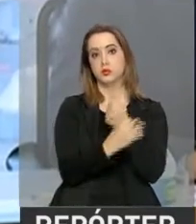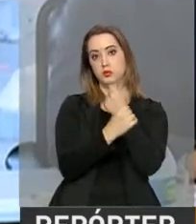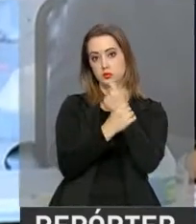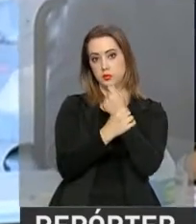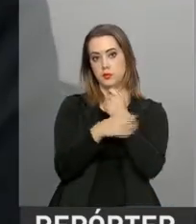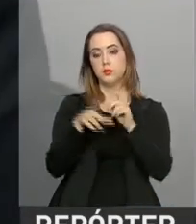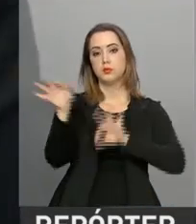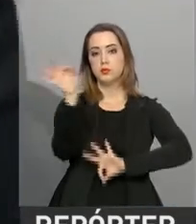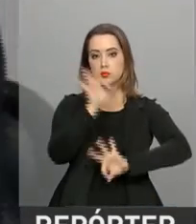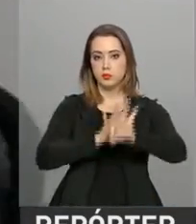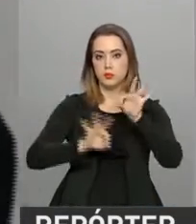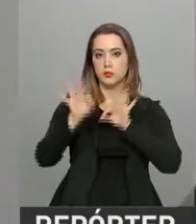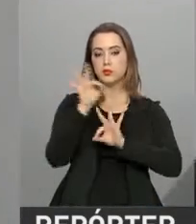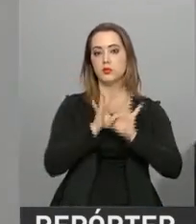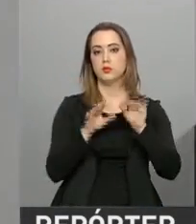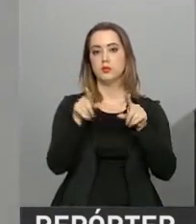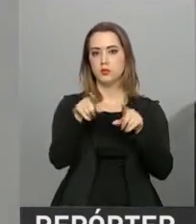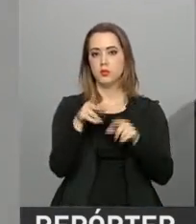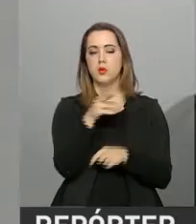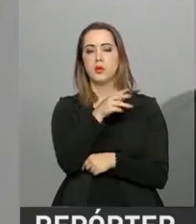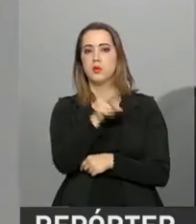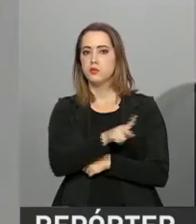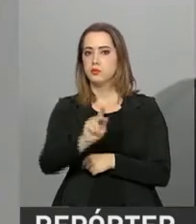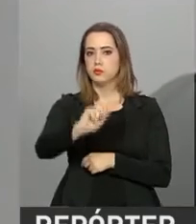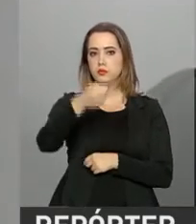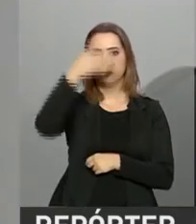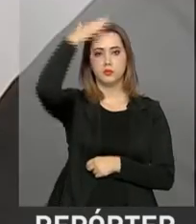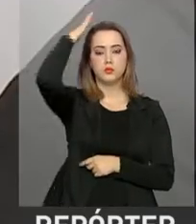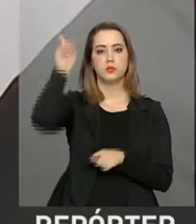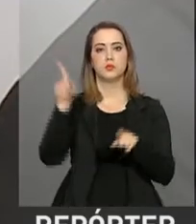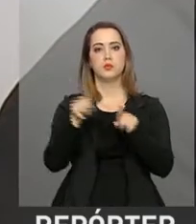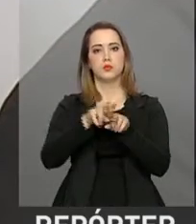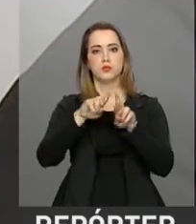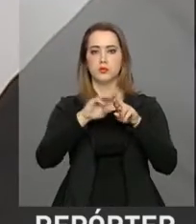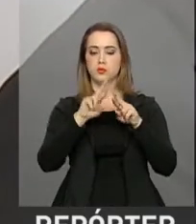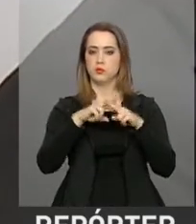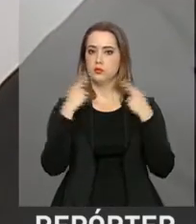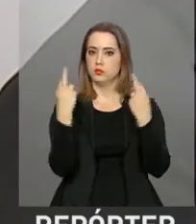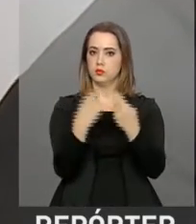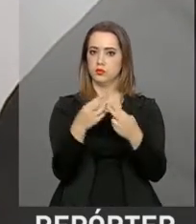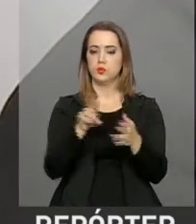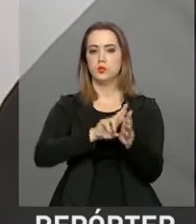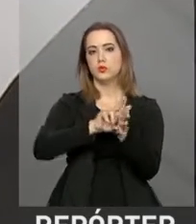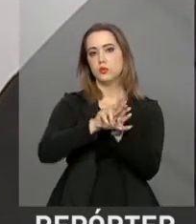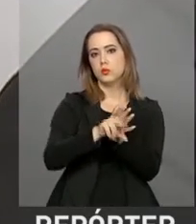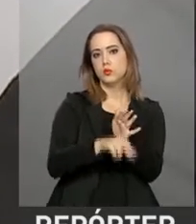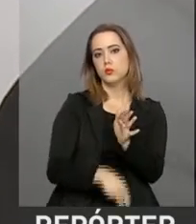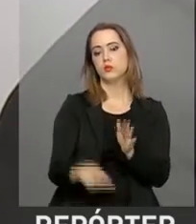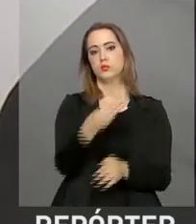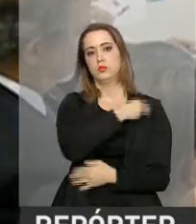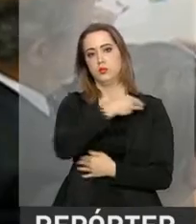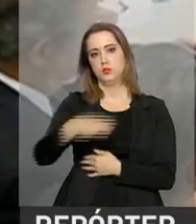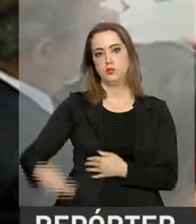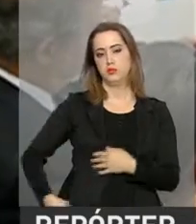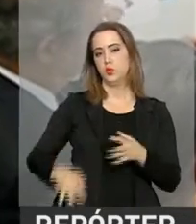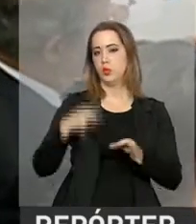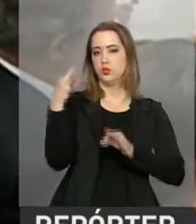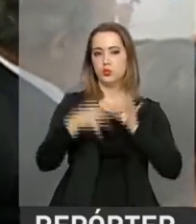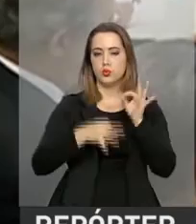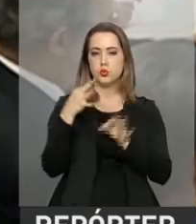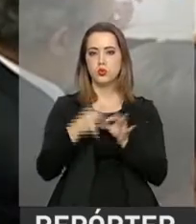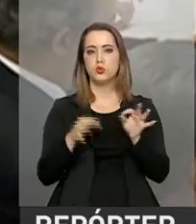organização além do presidente em exercício michel temer participaram ministros de diversas pastas como justiça e cidadania